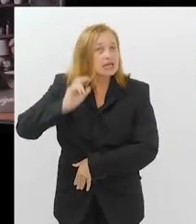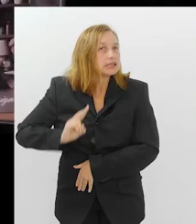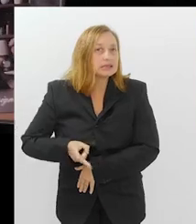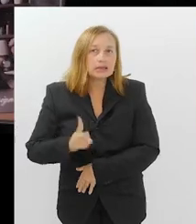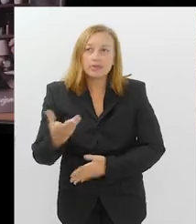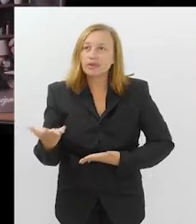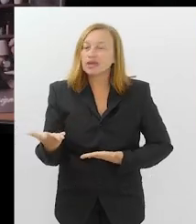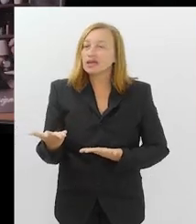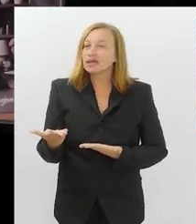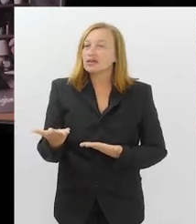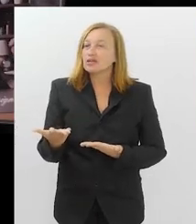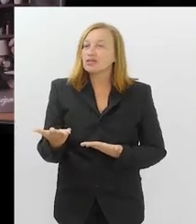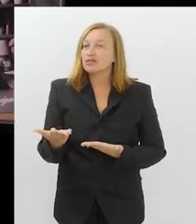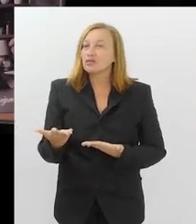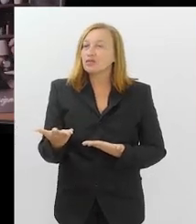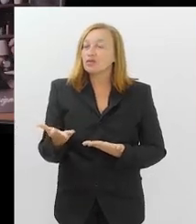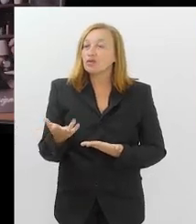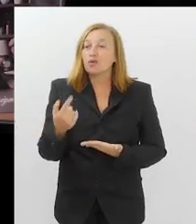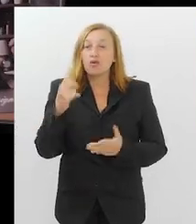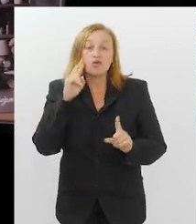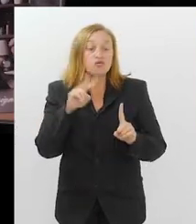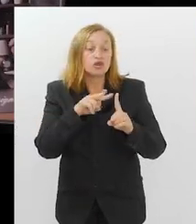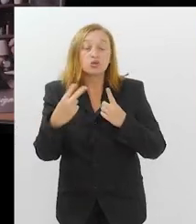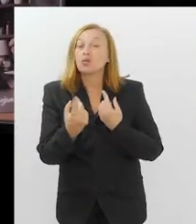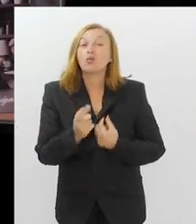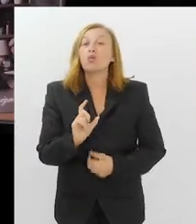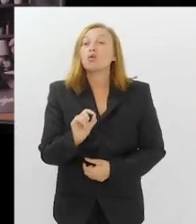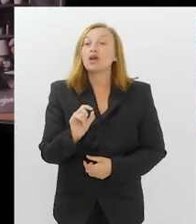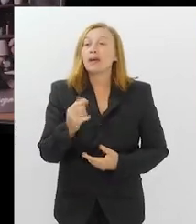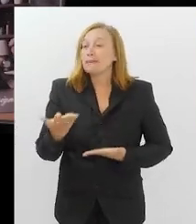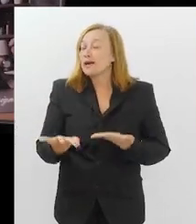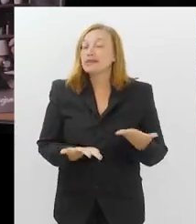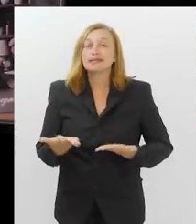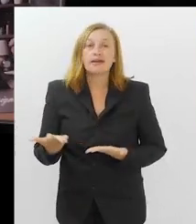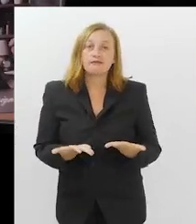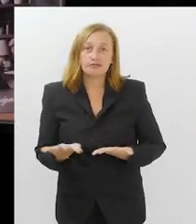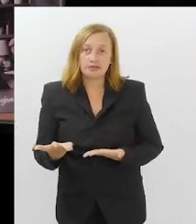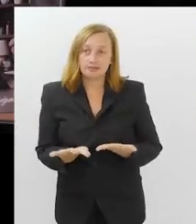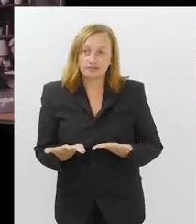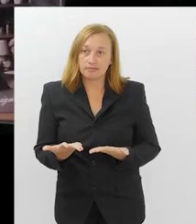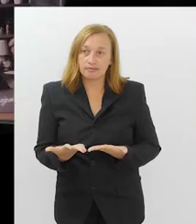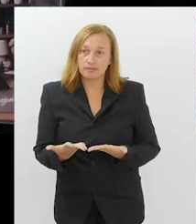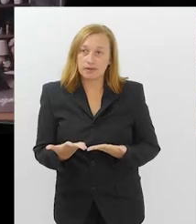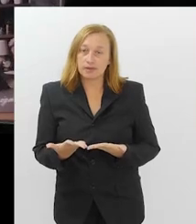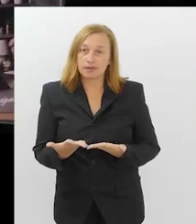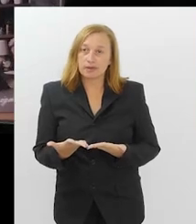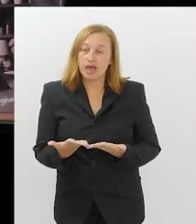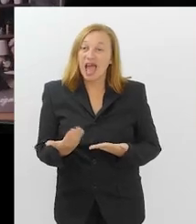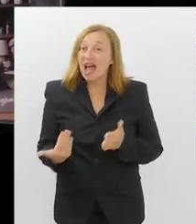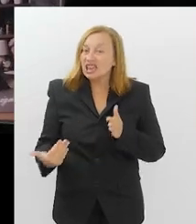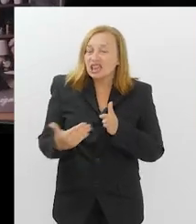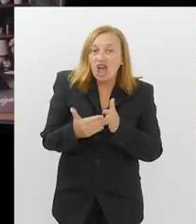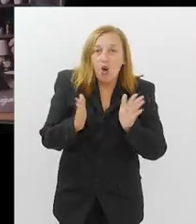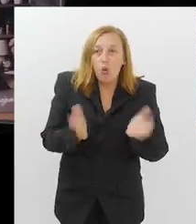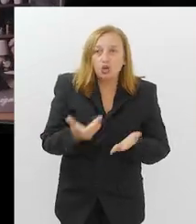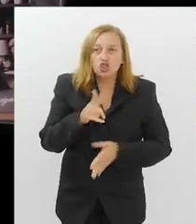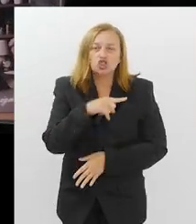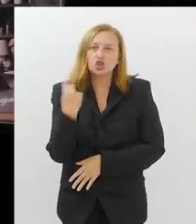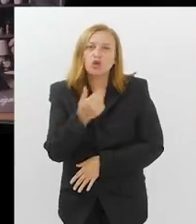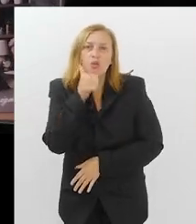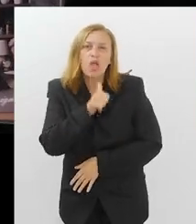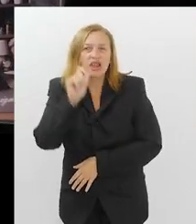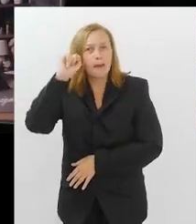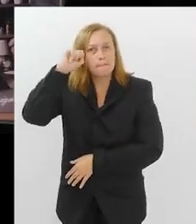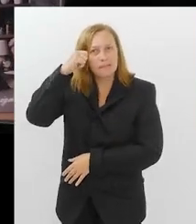pretas, sempre serviram, sempre foram vistos para servir. Porque até hoje,